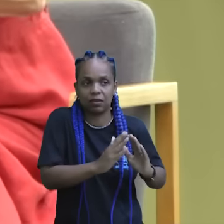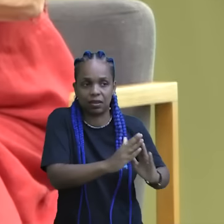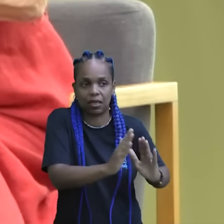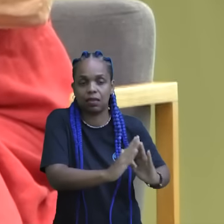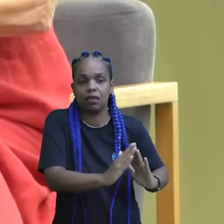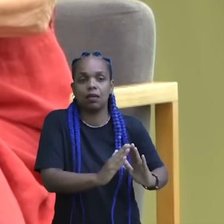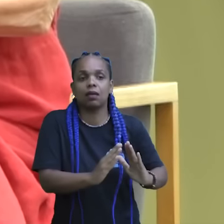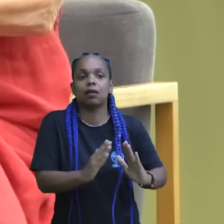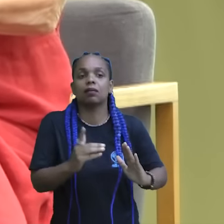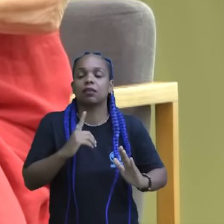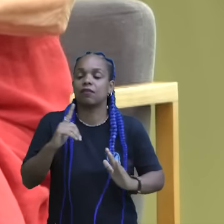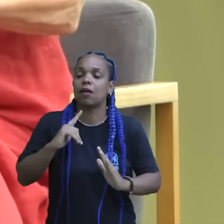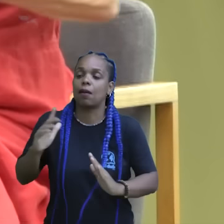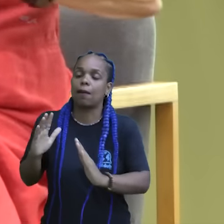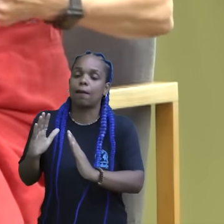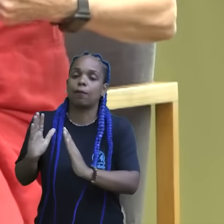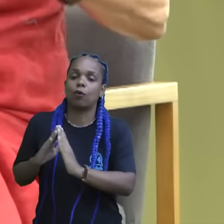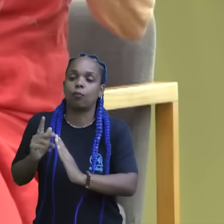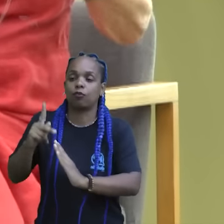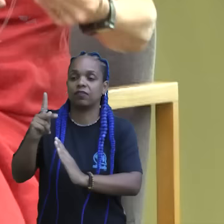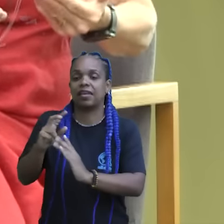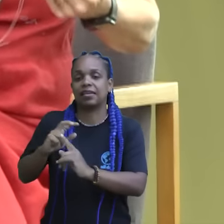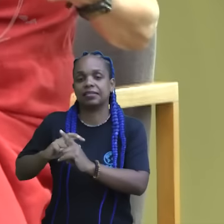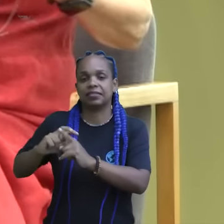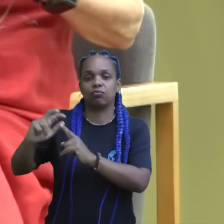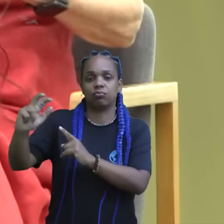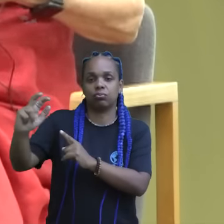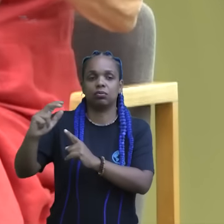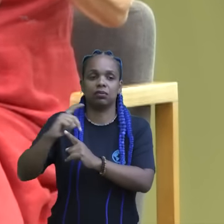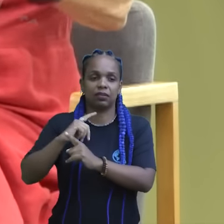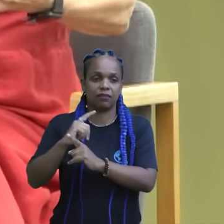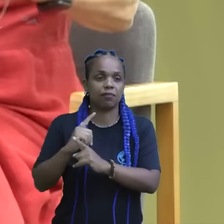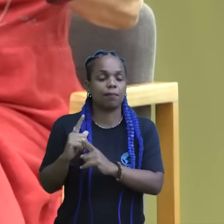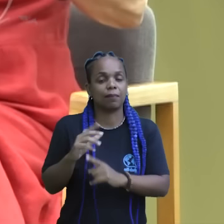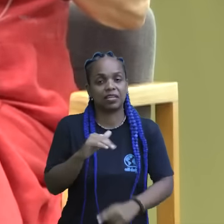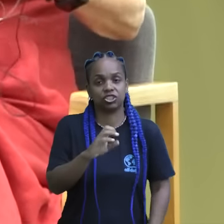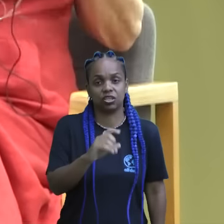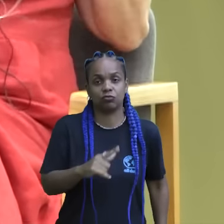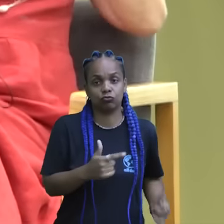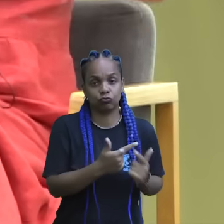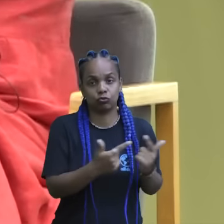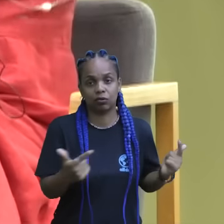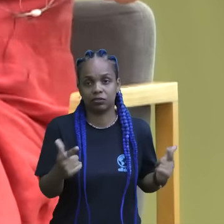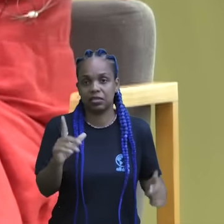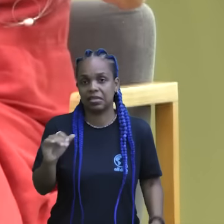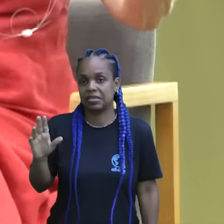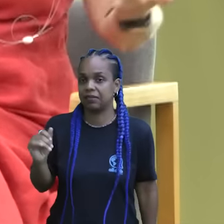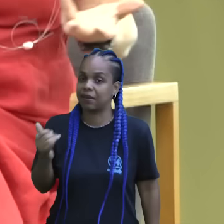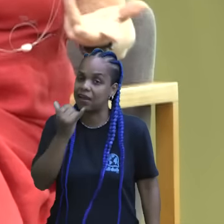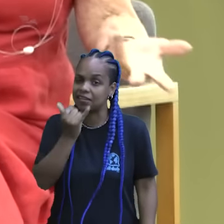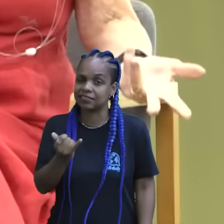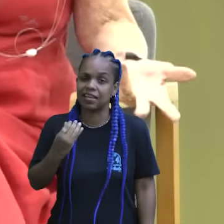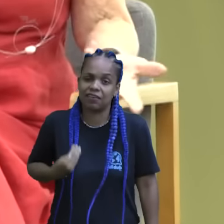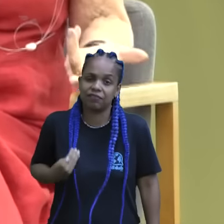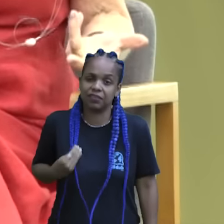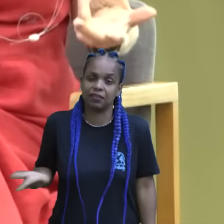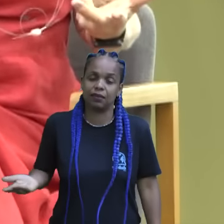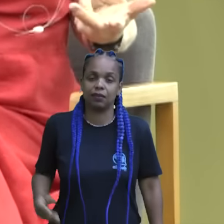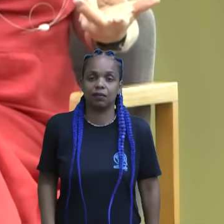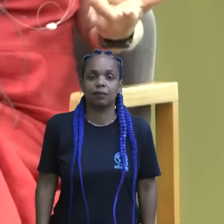tem azar na vida. Né? Morre-lhe a mãe cedo, o pai enlouquece, ele não tem dinheiro para sustentar